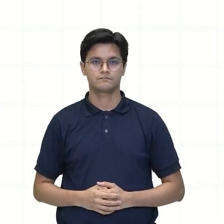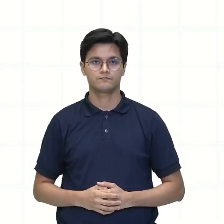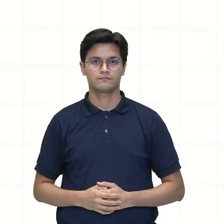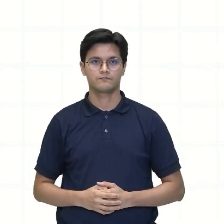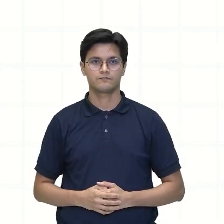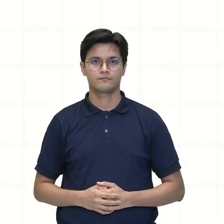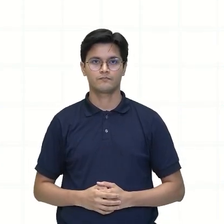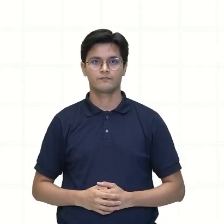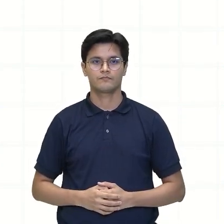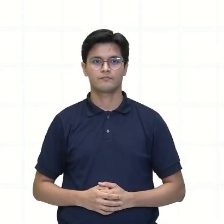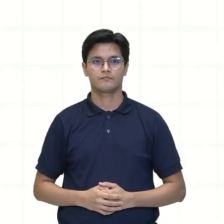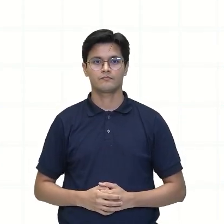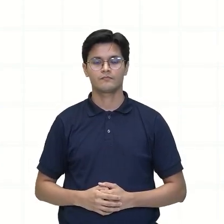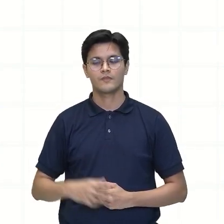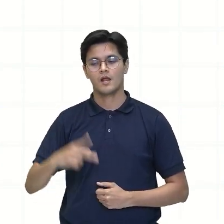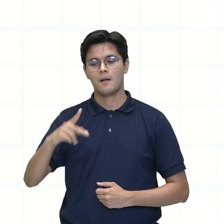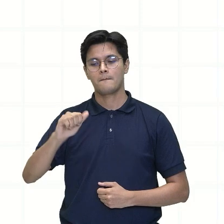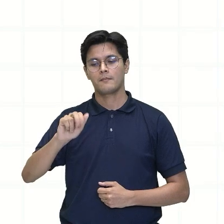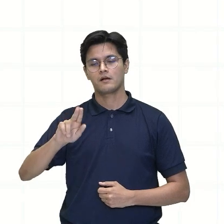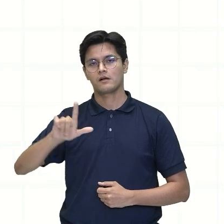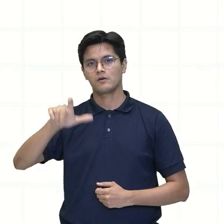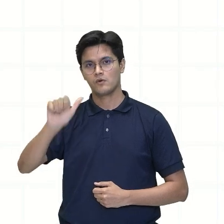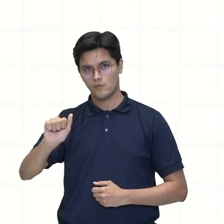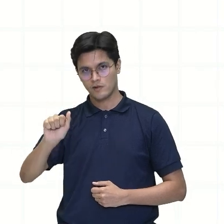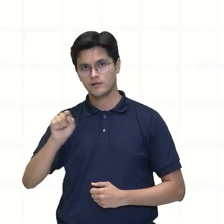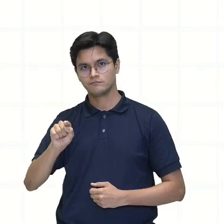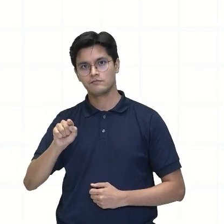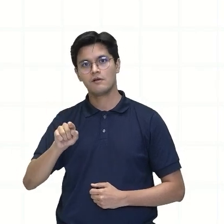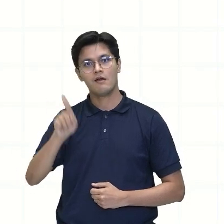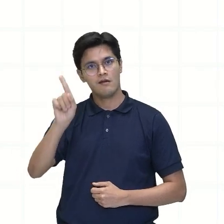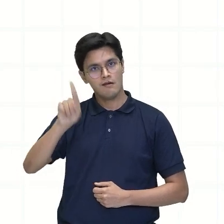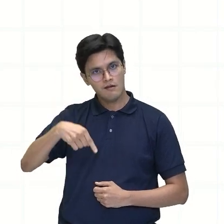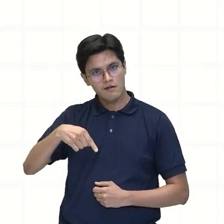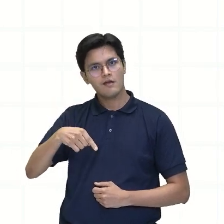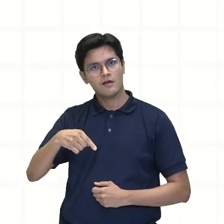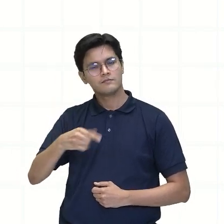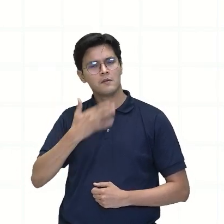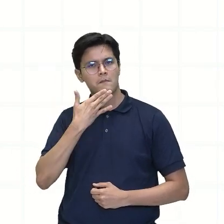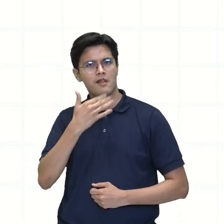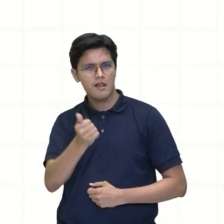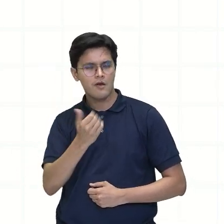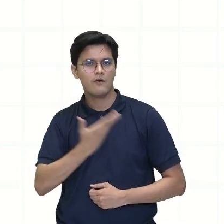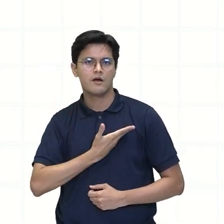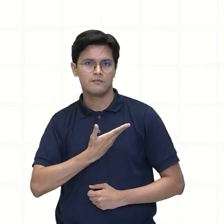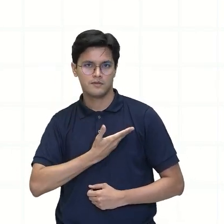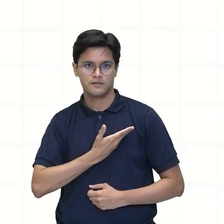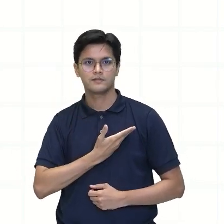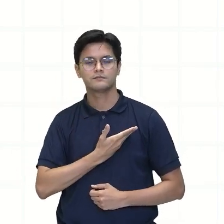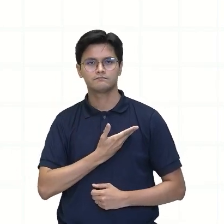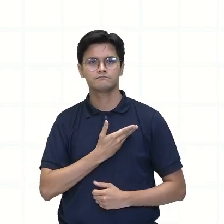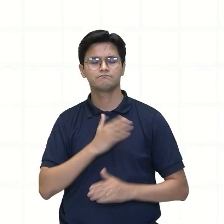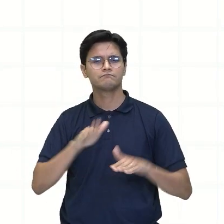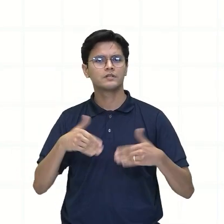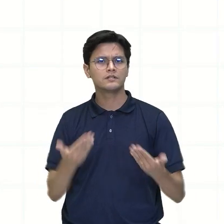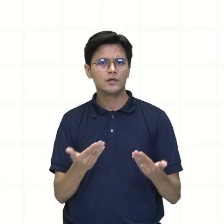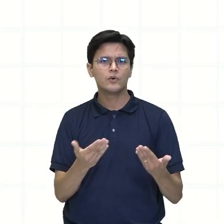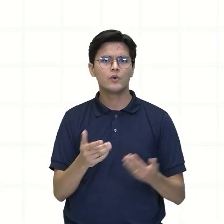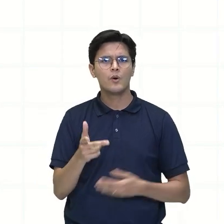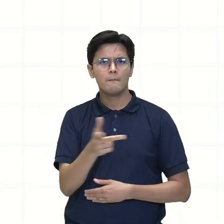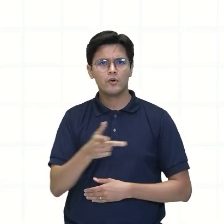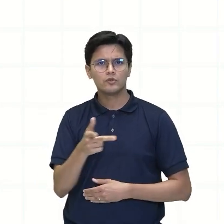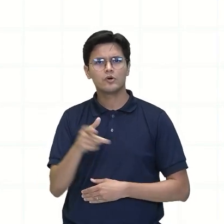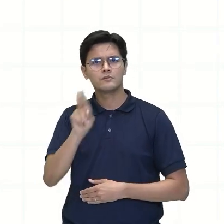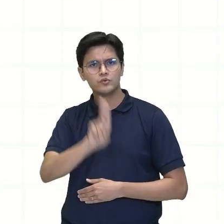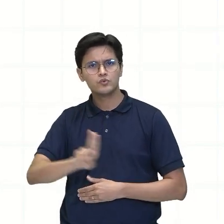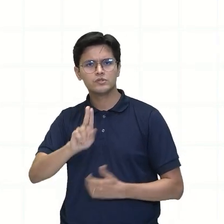Então, Paula é uma das minhas melhores amigas. Qual é o pronome que eu poderia utilizar para falar,